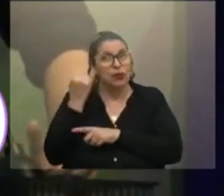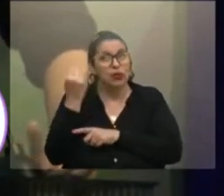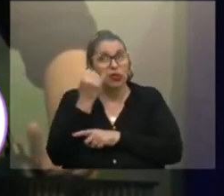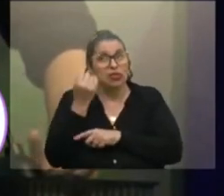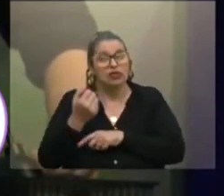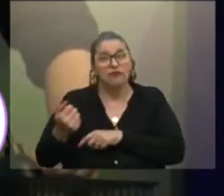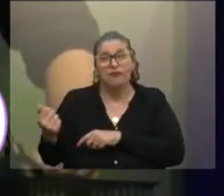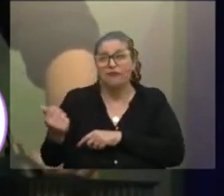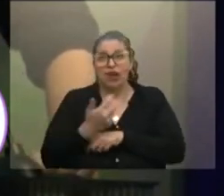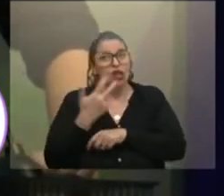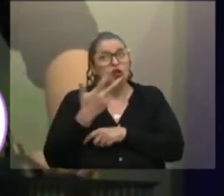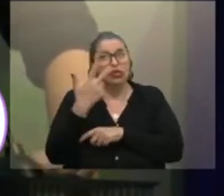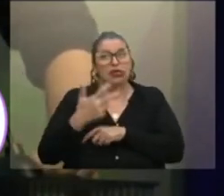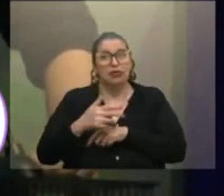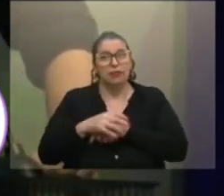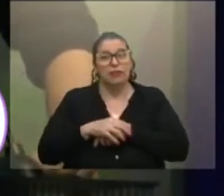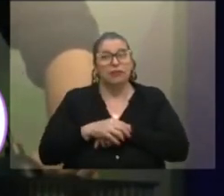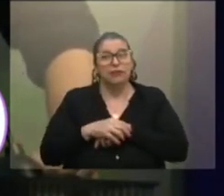gente valorizar